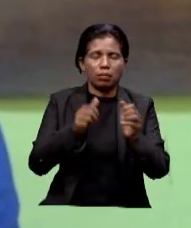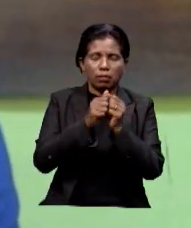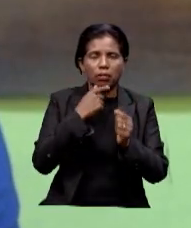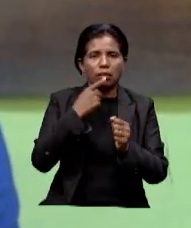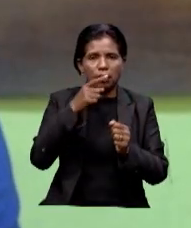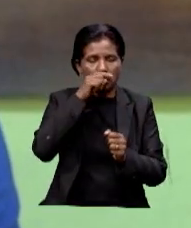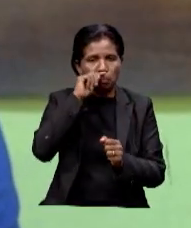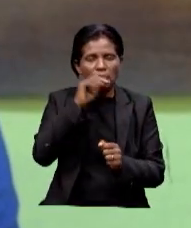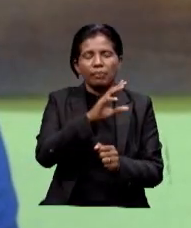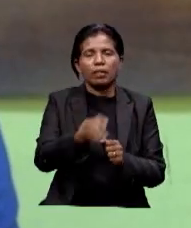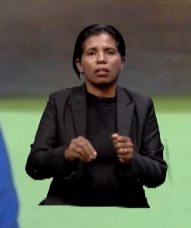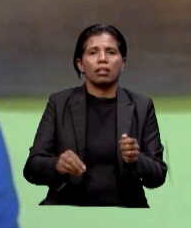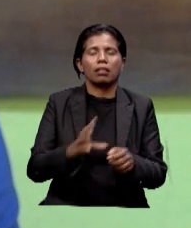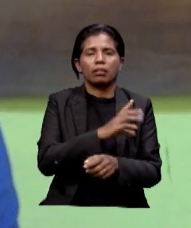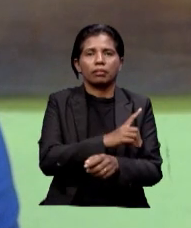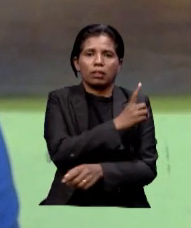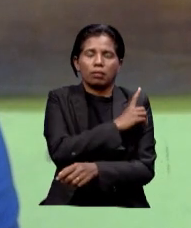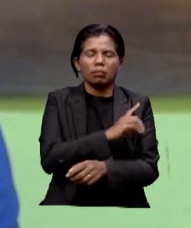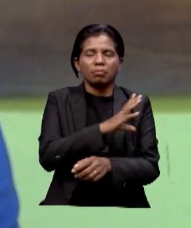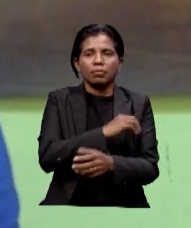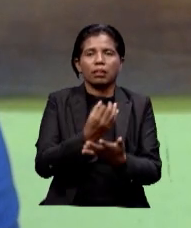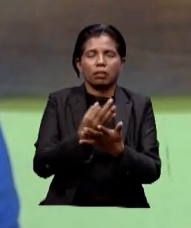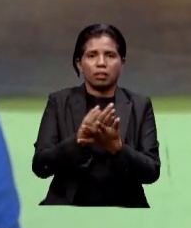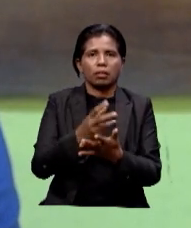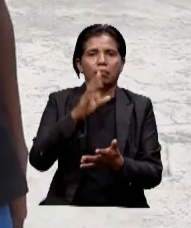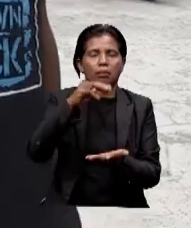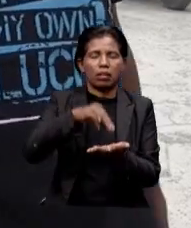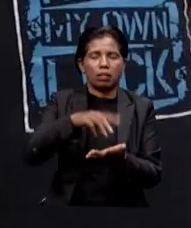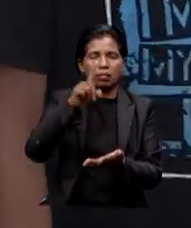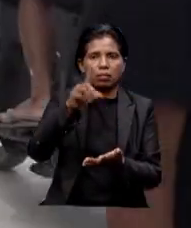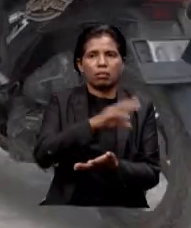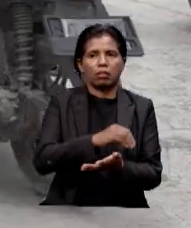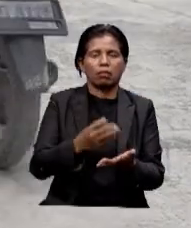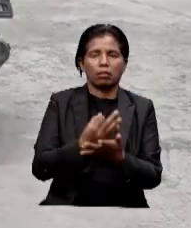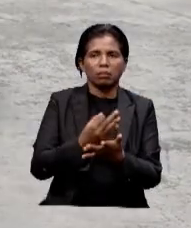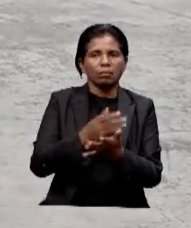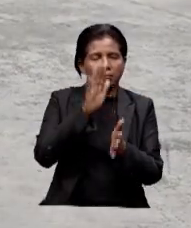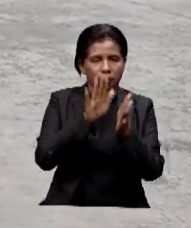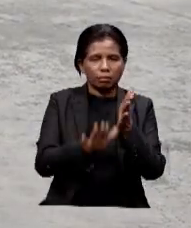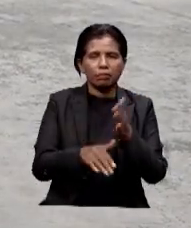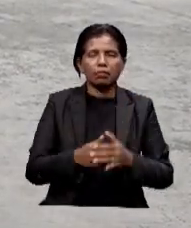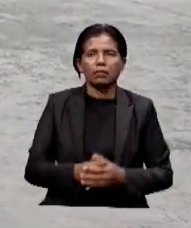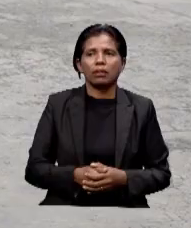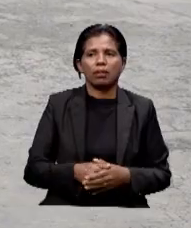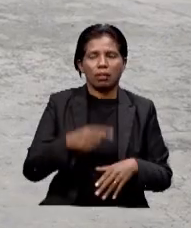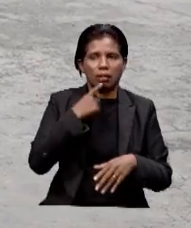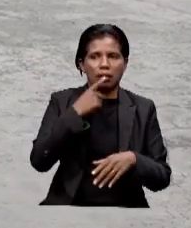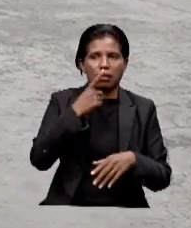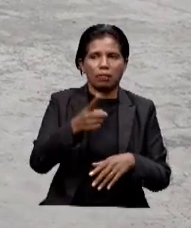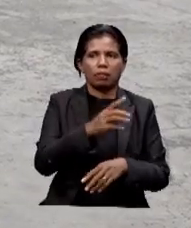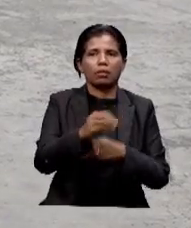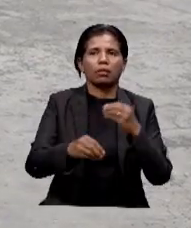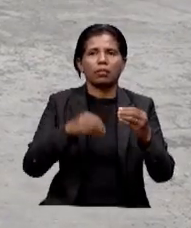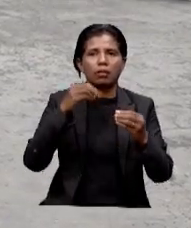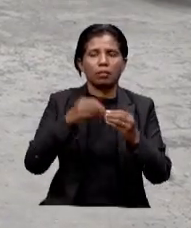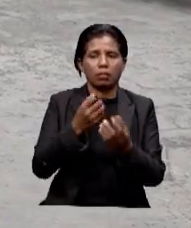kadatinan despesa estadunian dolar americano bilion rua resin, mai be receita domestika ki tebes. Celestino Guzmão hatu kestau ne